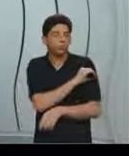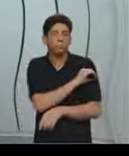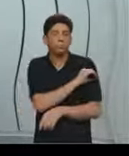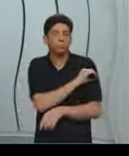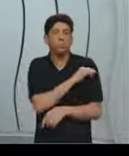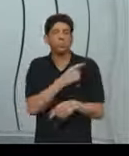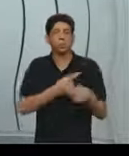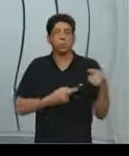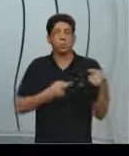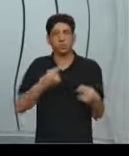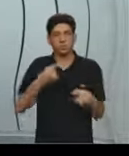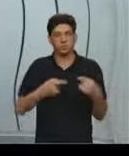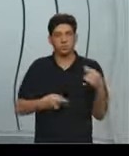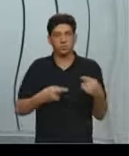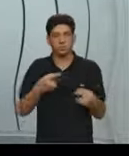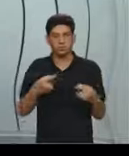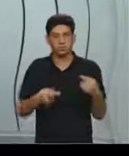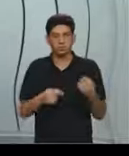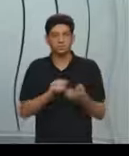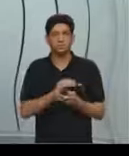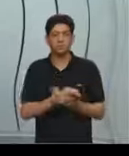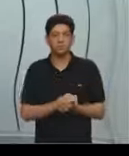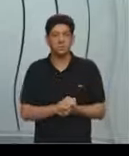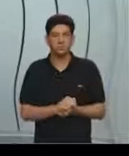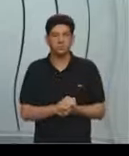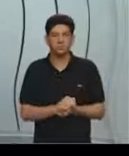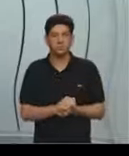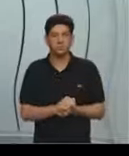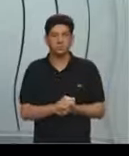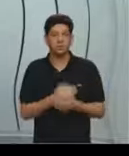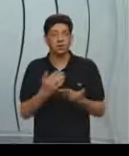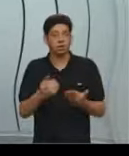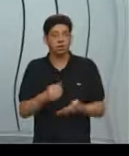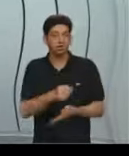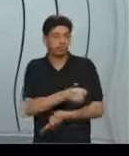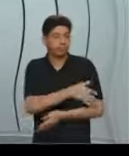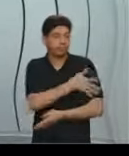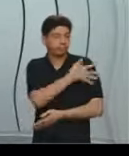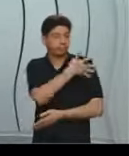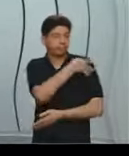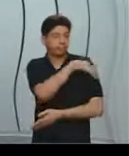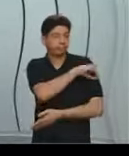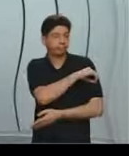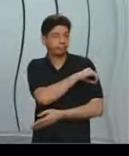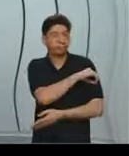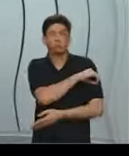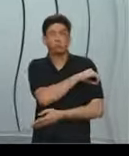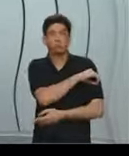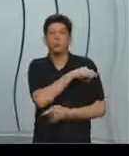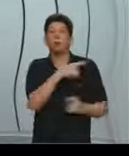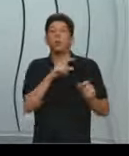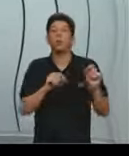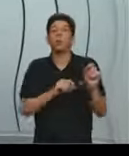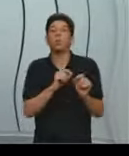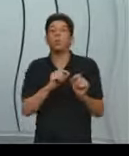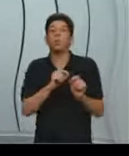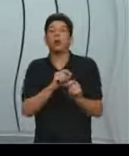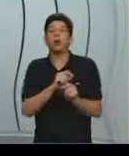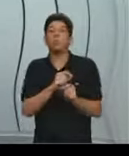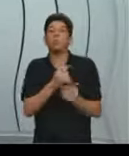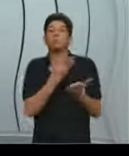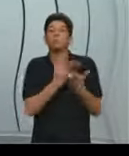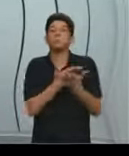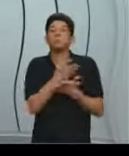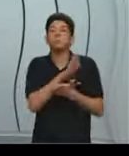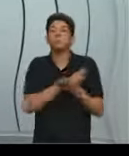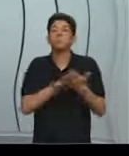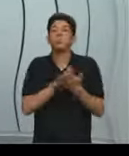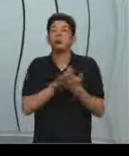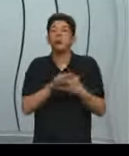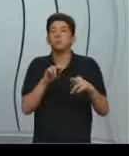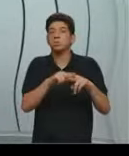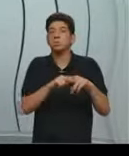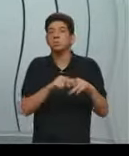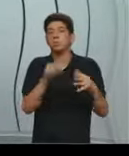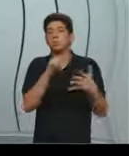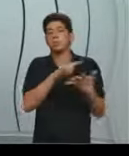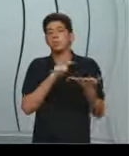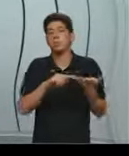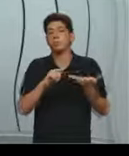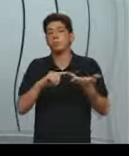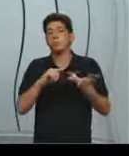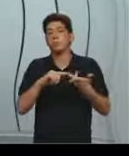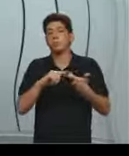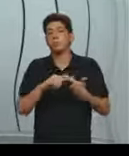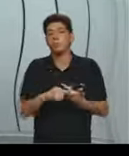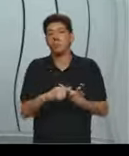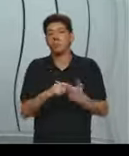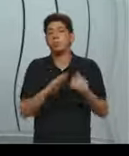geralmente a gente fala de analfabeto a gente vai falar daquela pessoa que não teve acesso por n motivos a questão